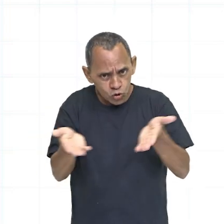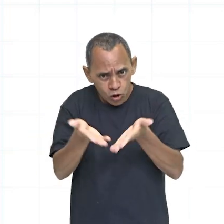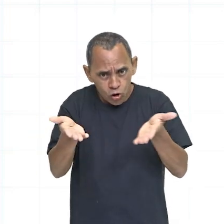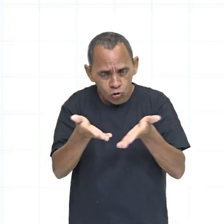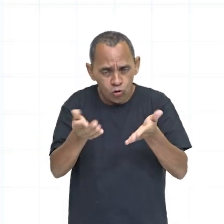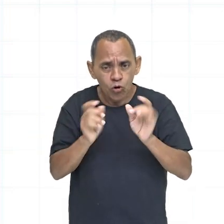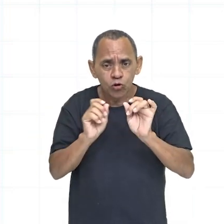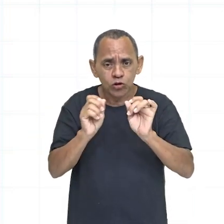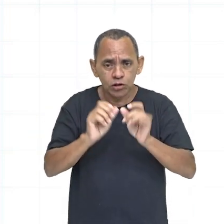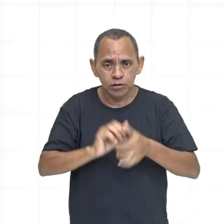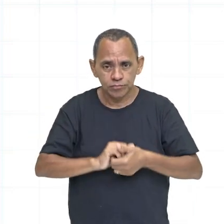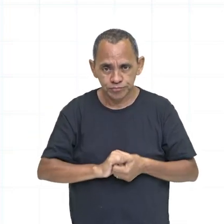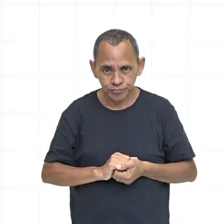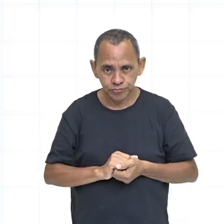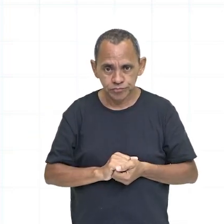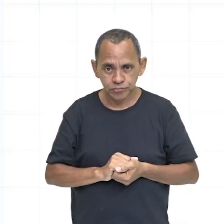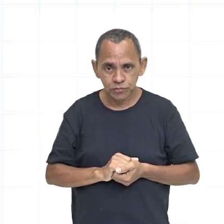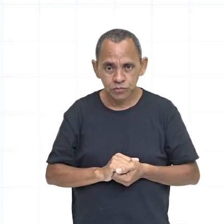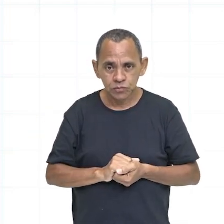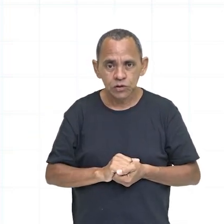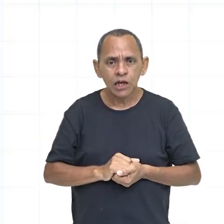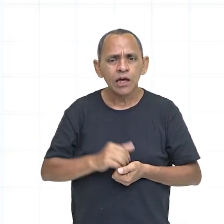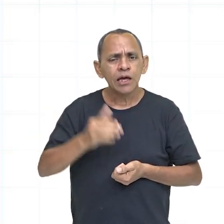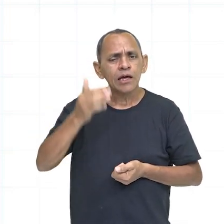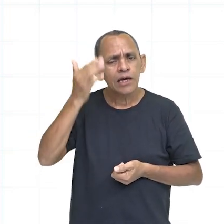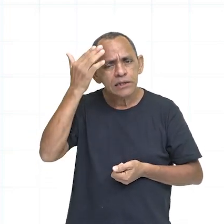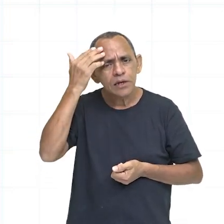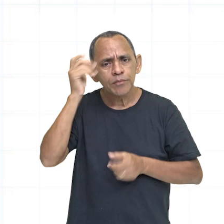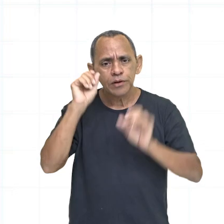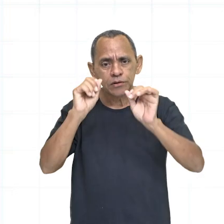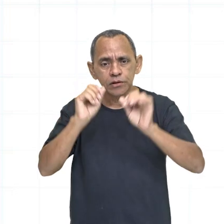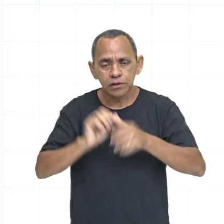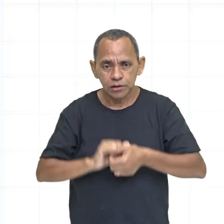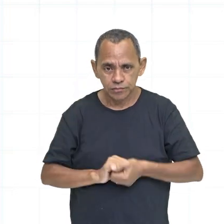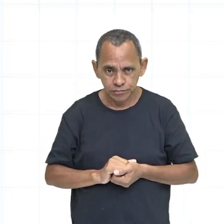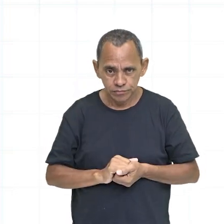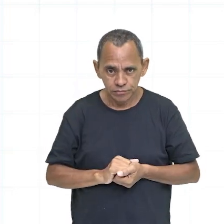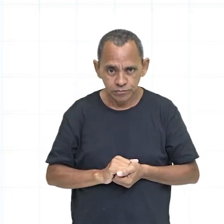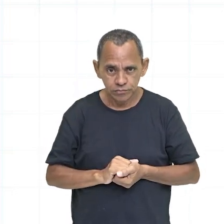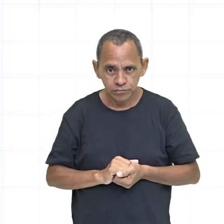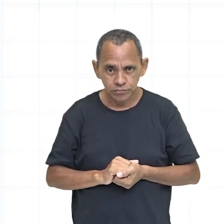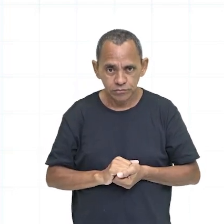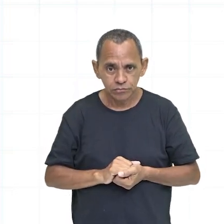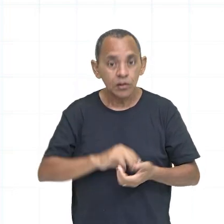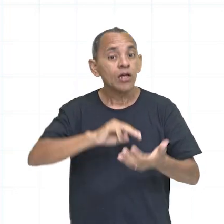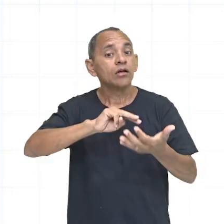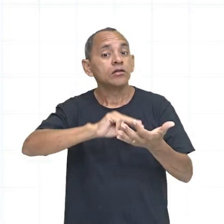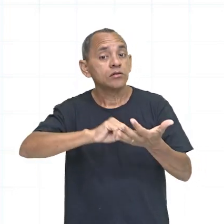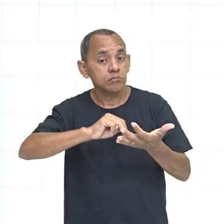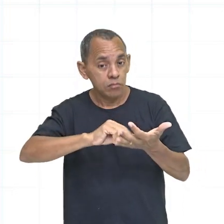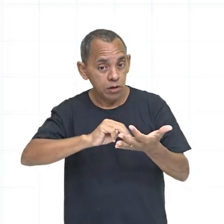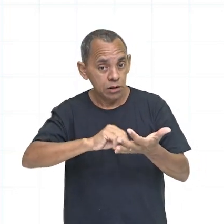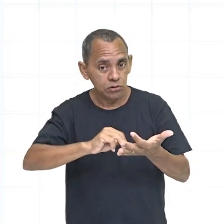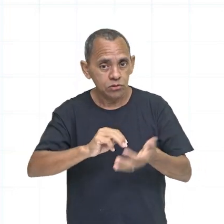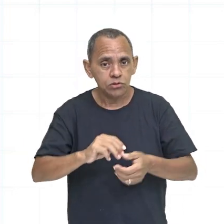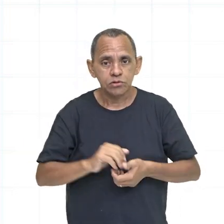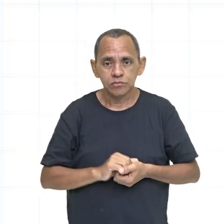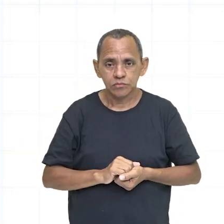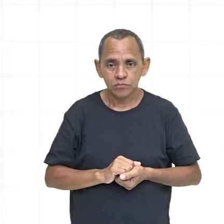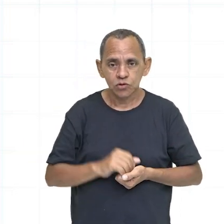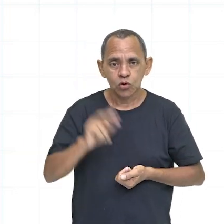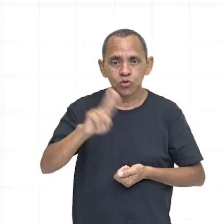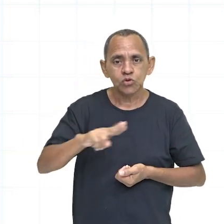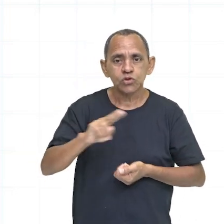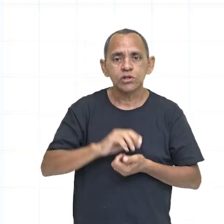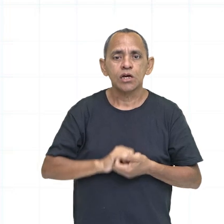the methods, ele quer saber dos methods, used by Christian missionaries to spread English in